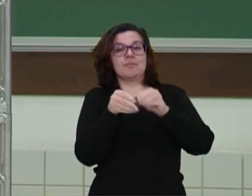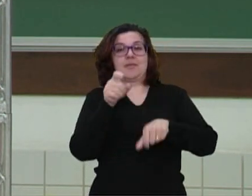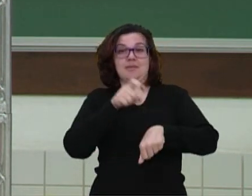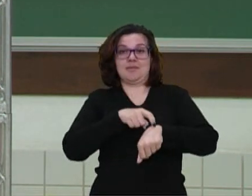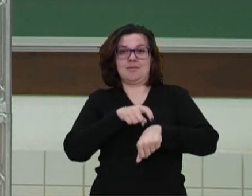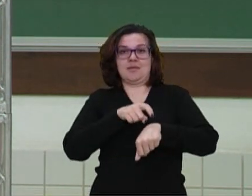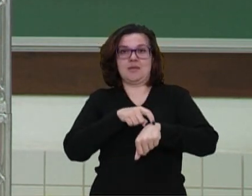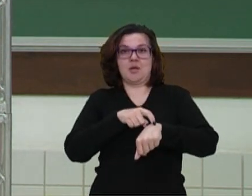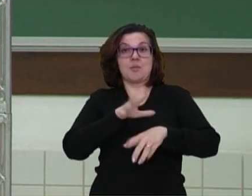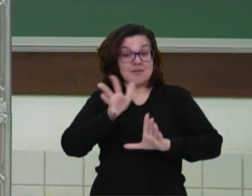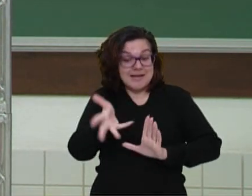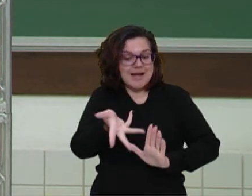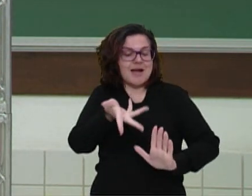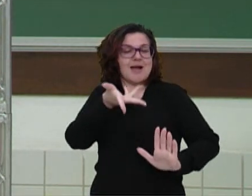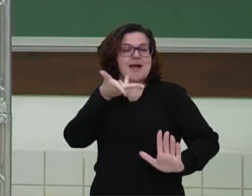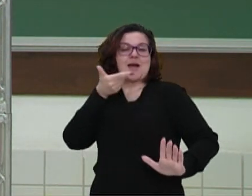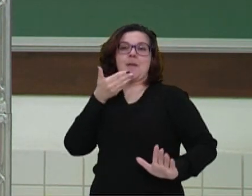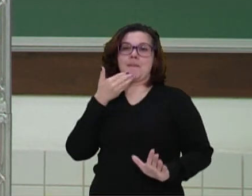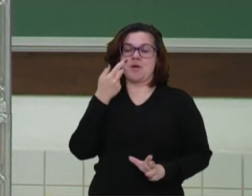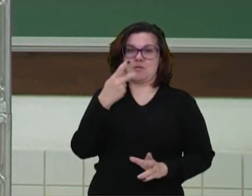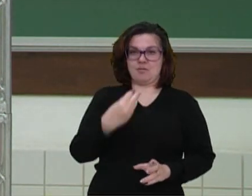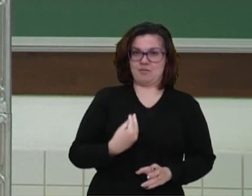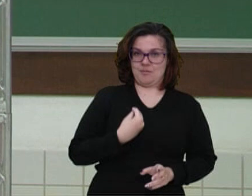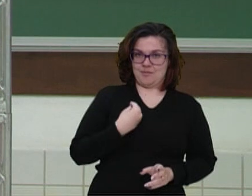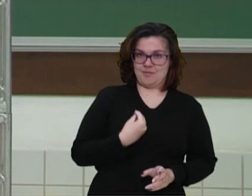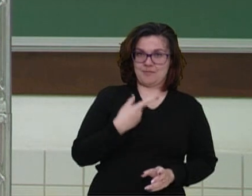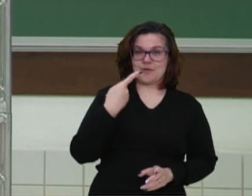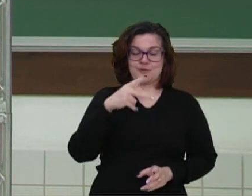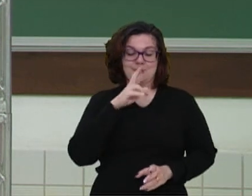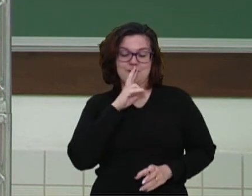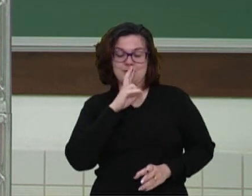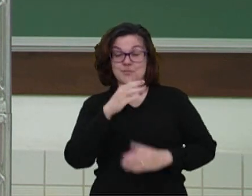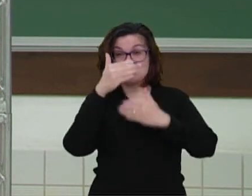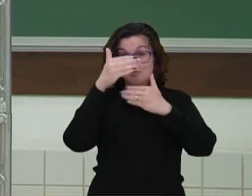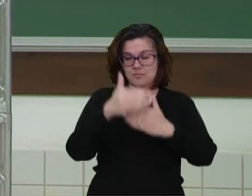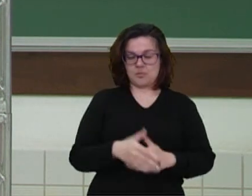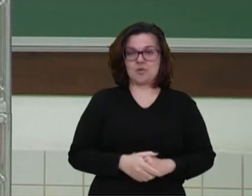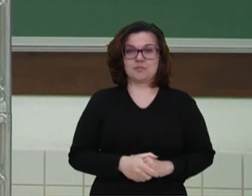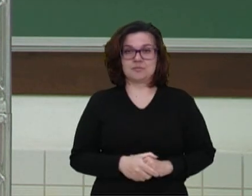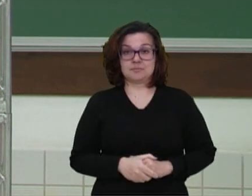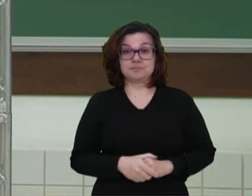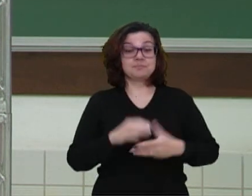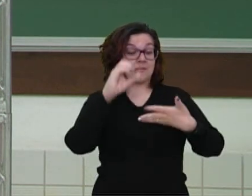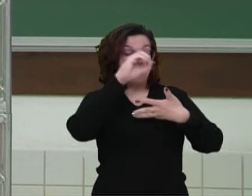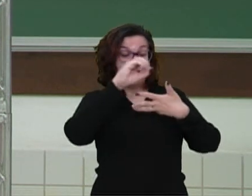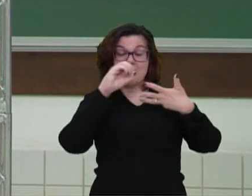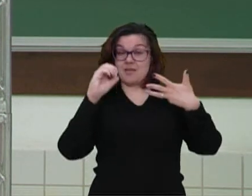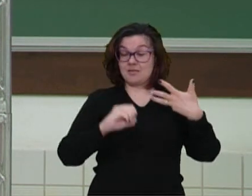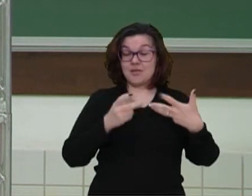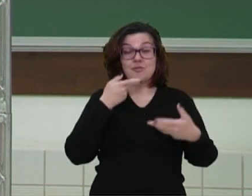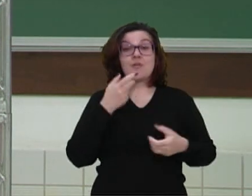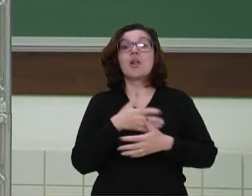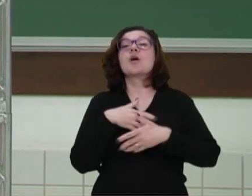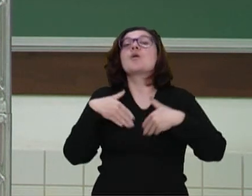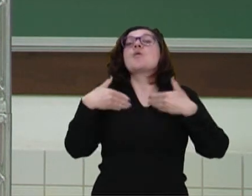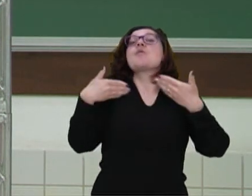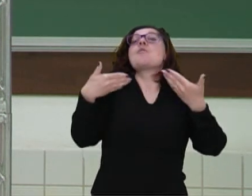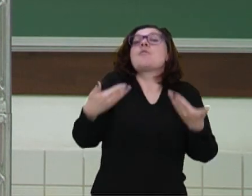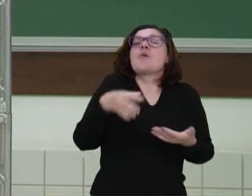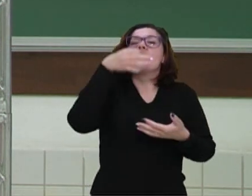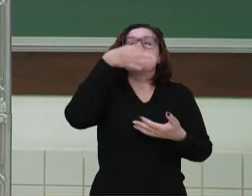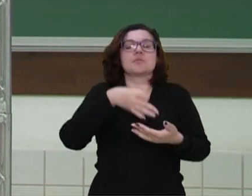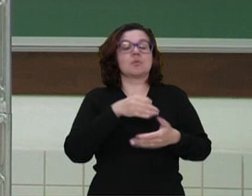assim, maximizar aí os seus resultados. No Enem, não conta qual questão você acertou, conta o maior número